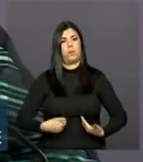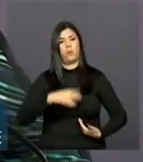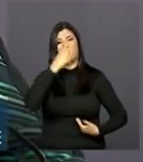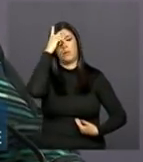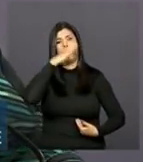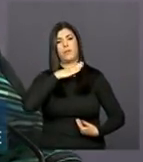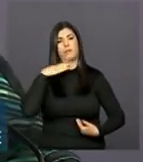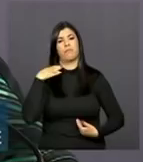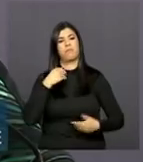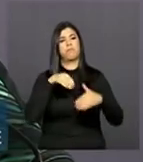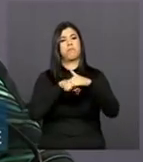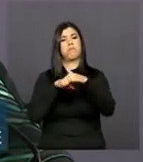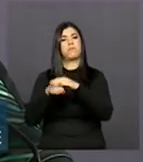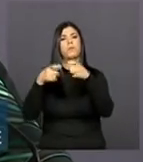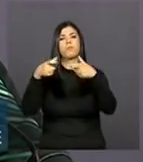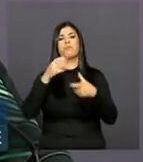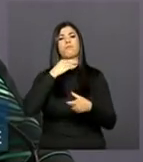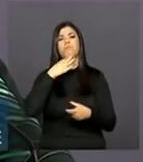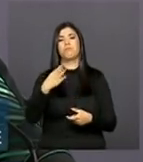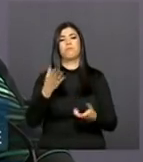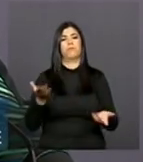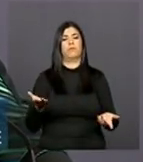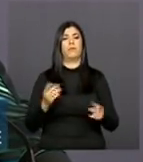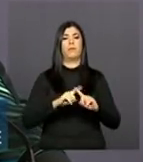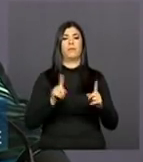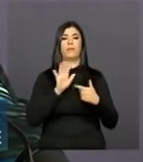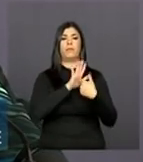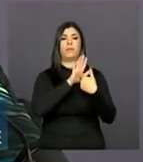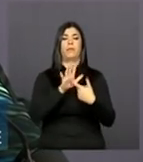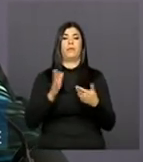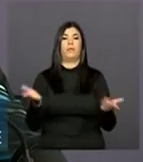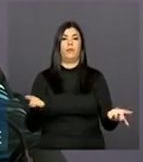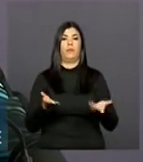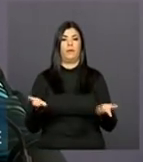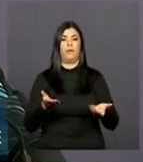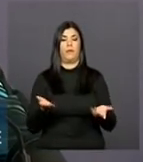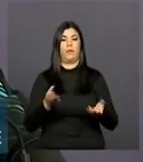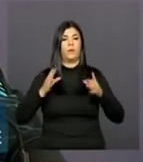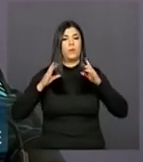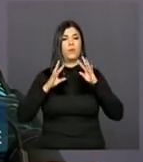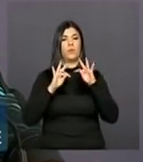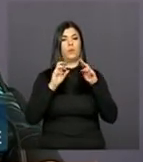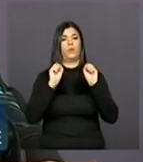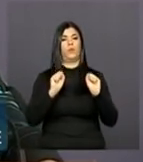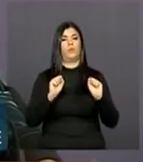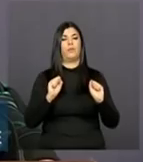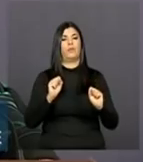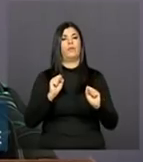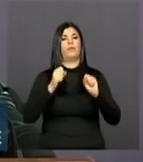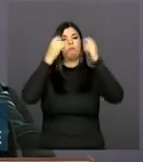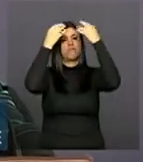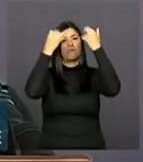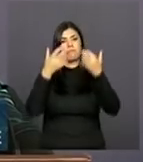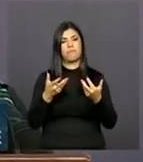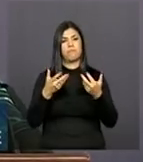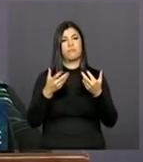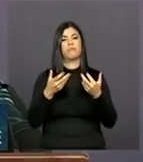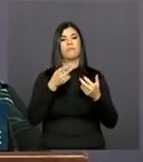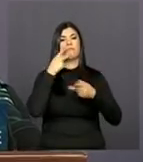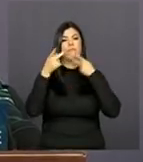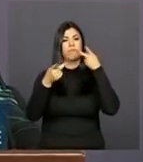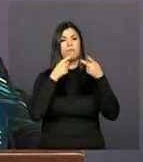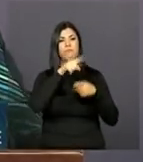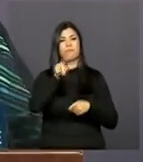pessoas mas faz com que agora tudo possa ser dito explicado